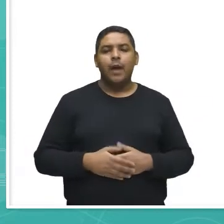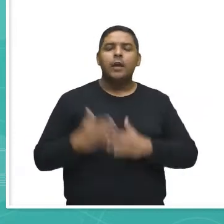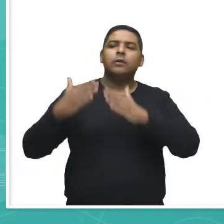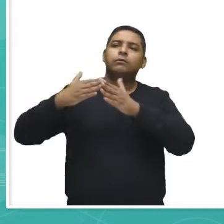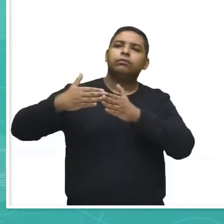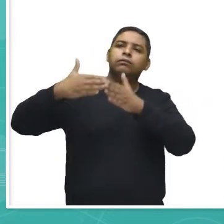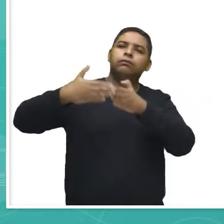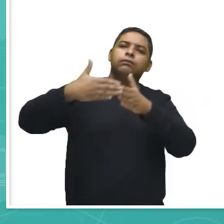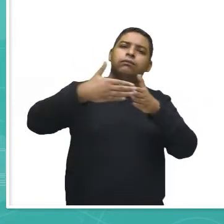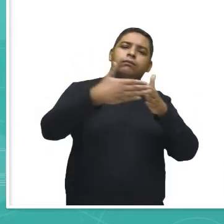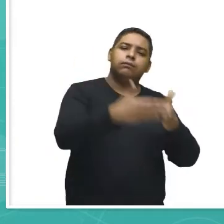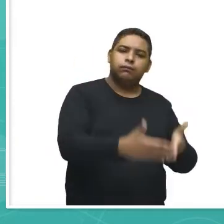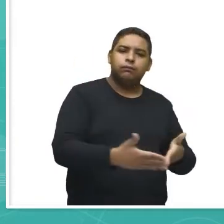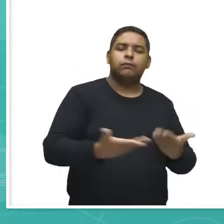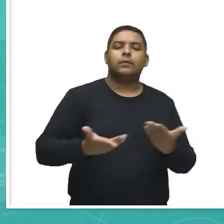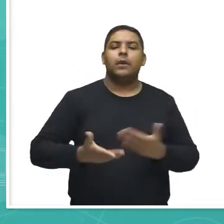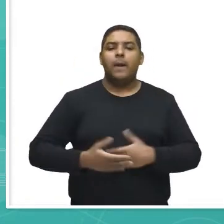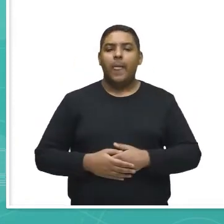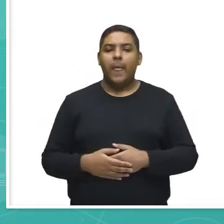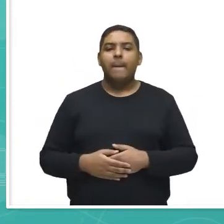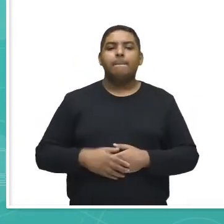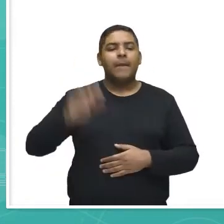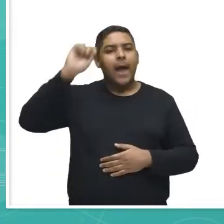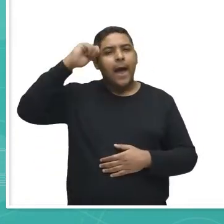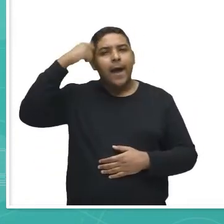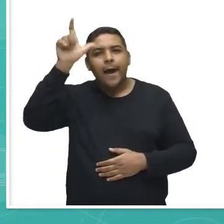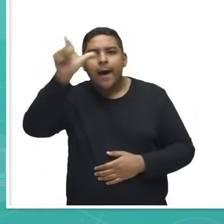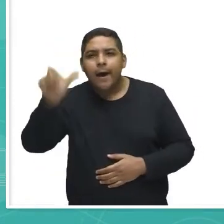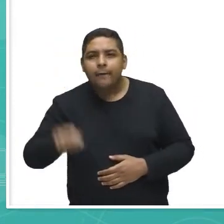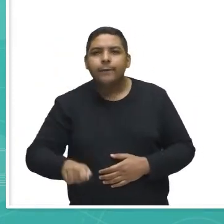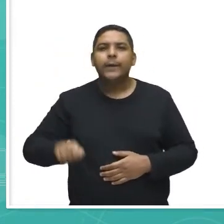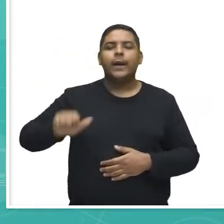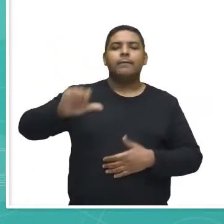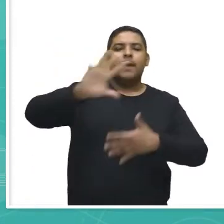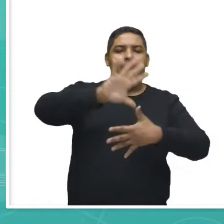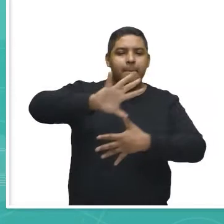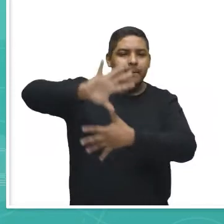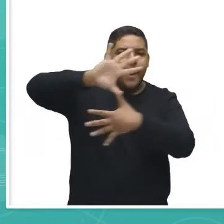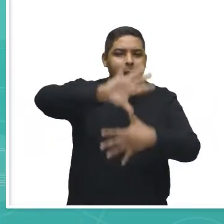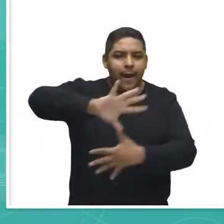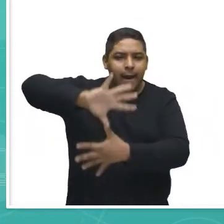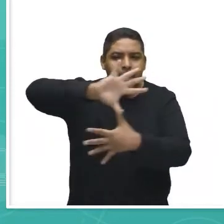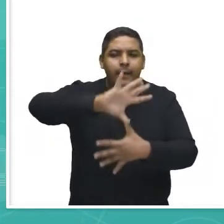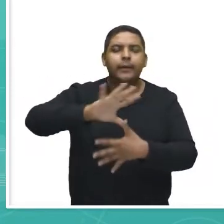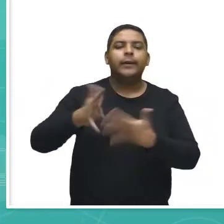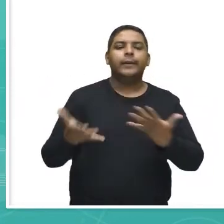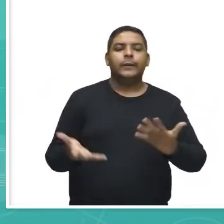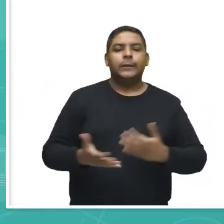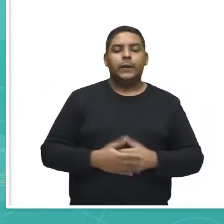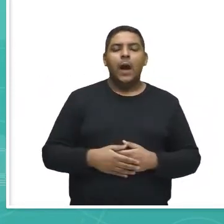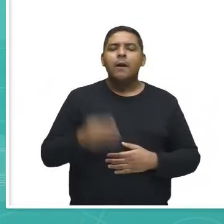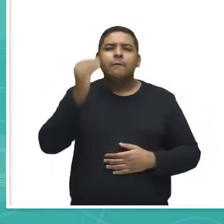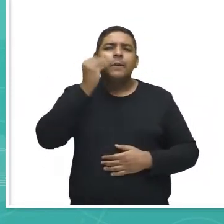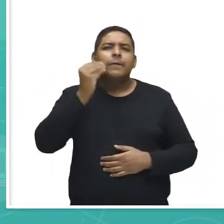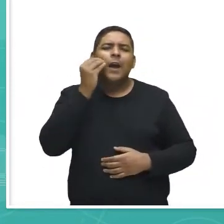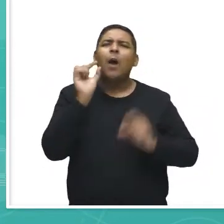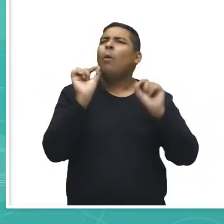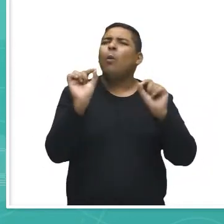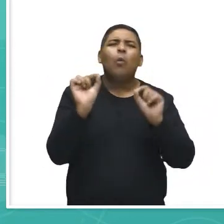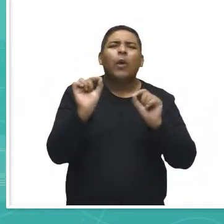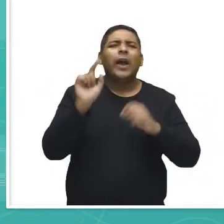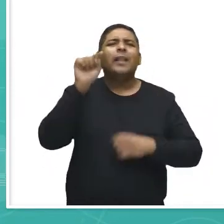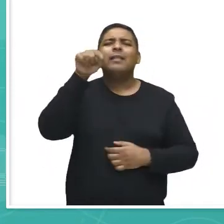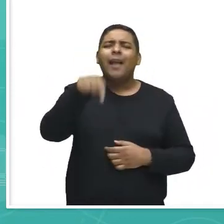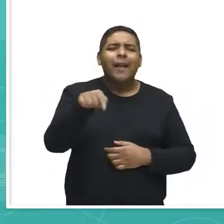a África, que é a América, né? Porque eles queriam verificar o que que tinha além da Europa para explorar,